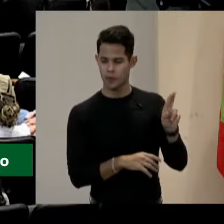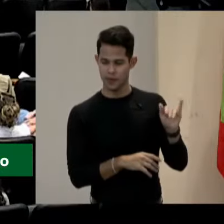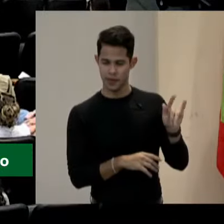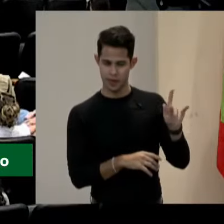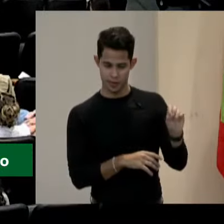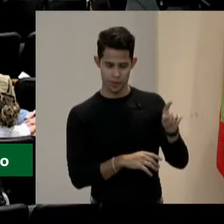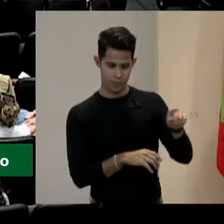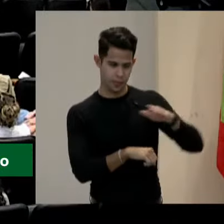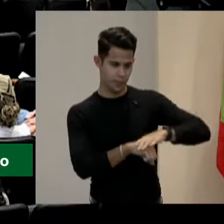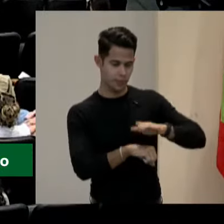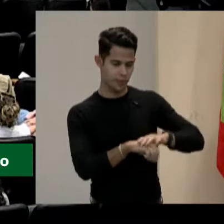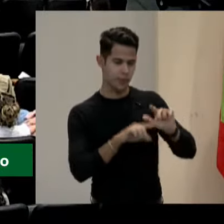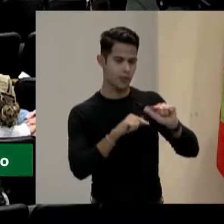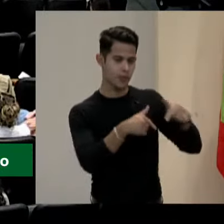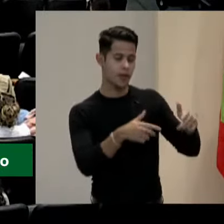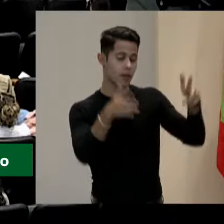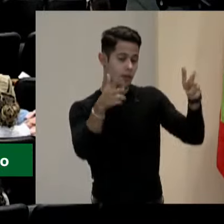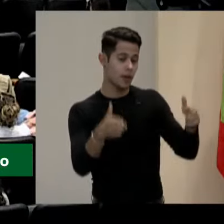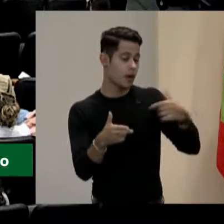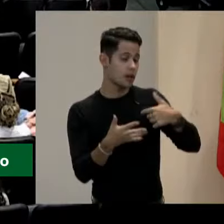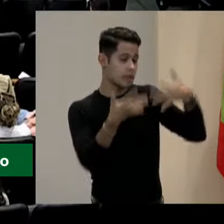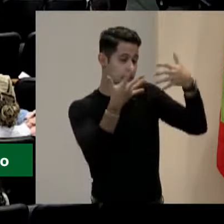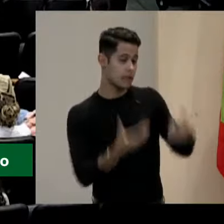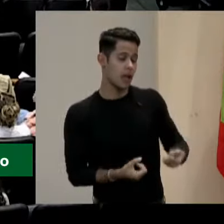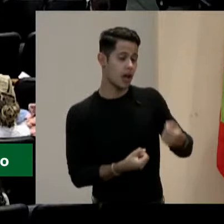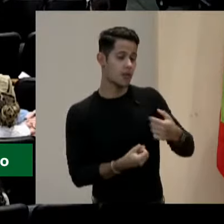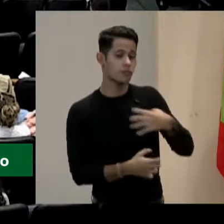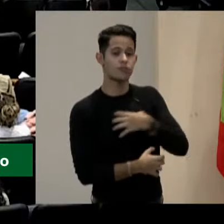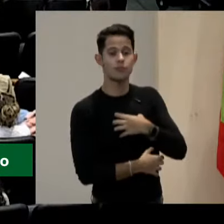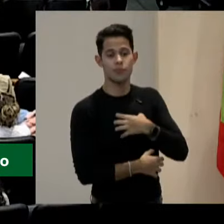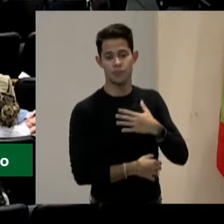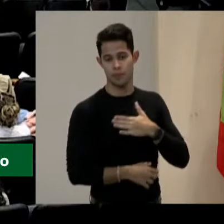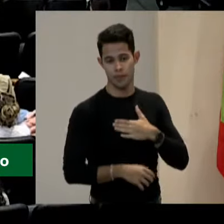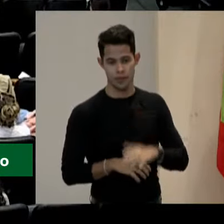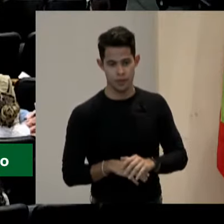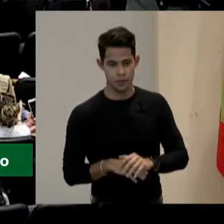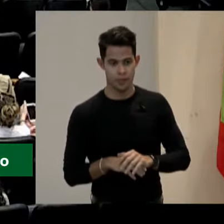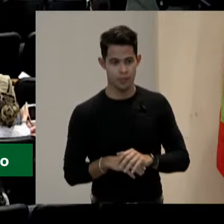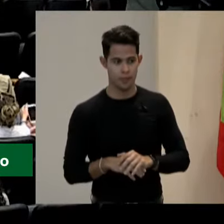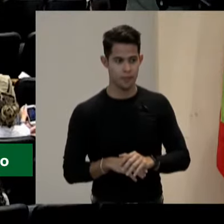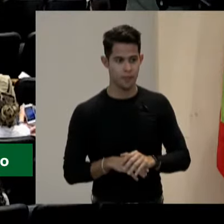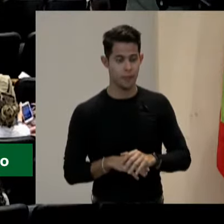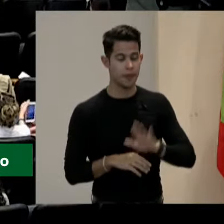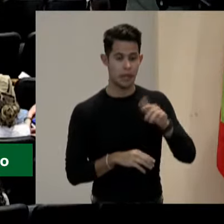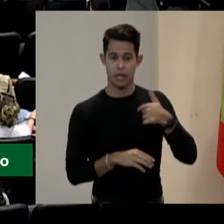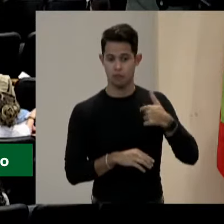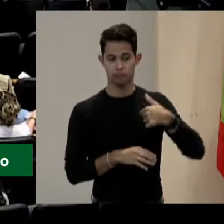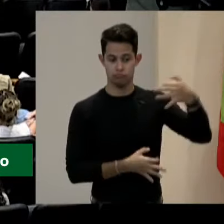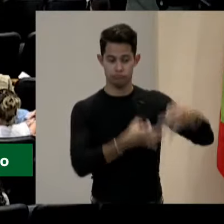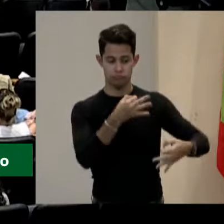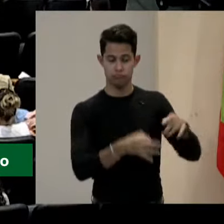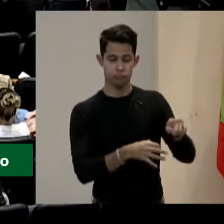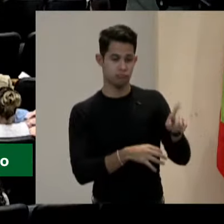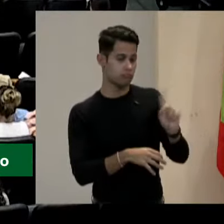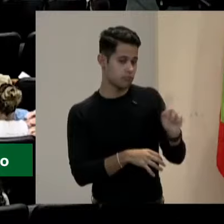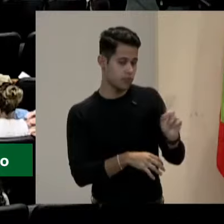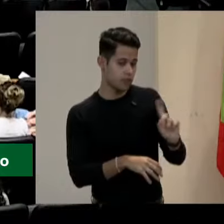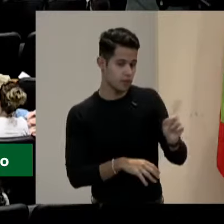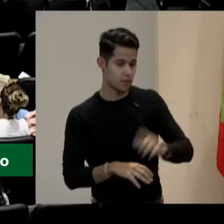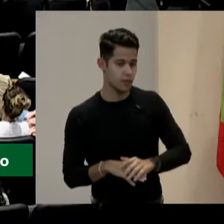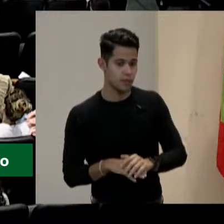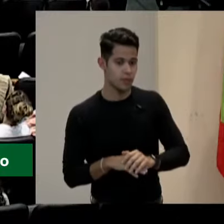ele me visse, me aceitasse do jeito que eu era. Embora eu não condeno, eu não julgo, jamais farei isso.